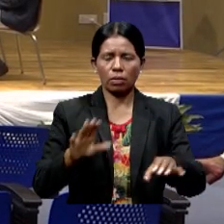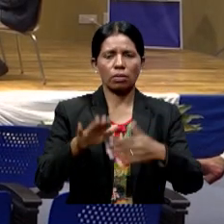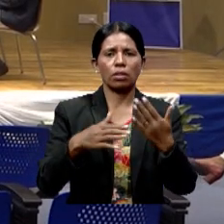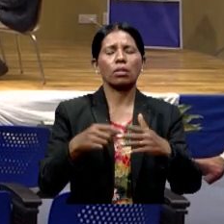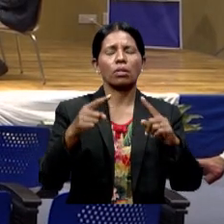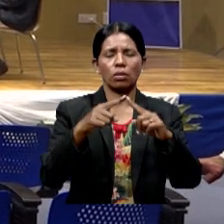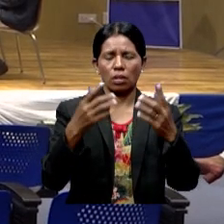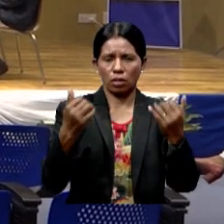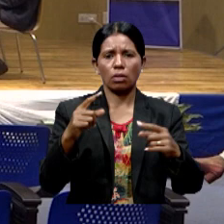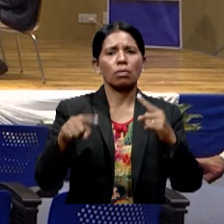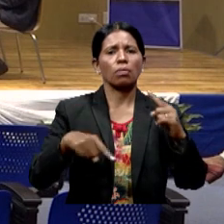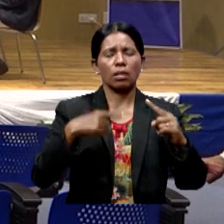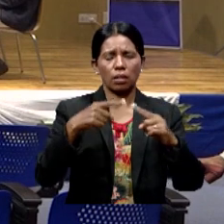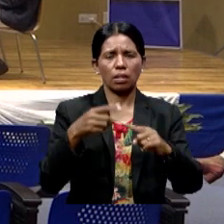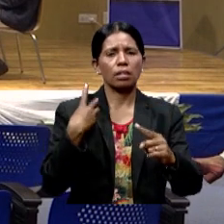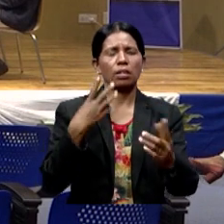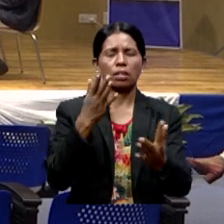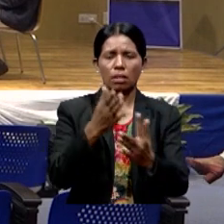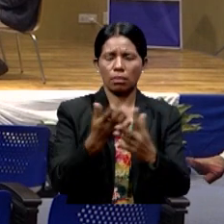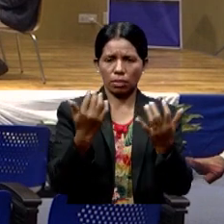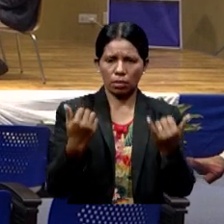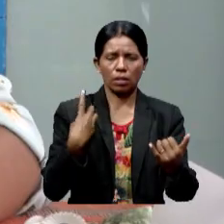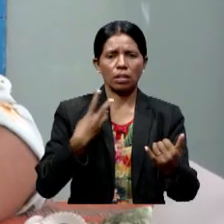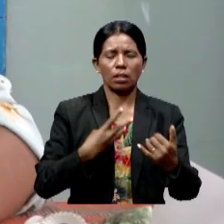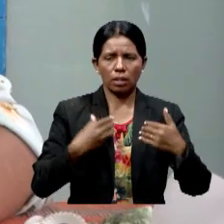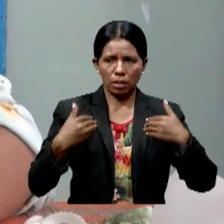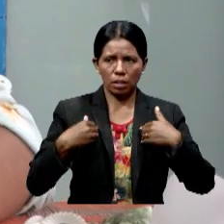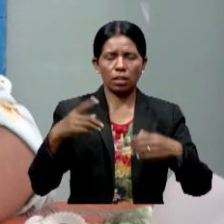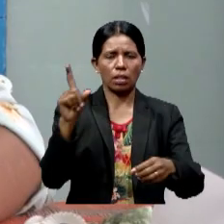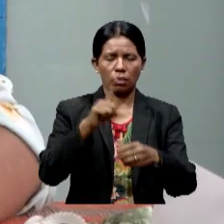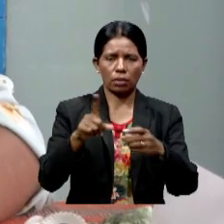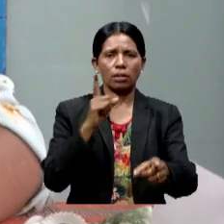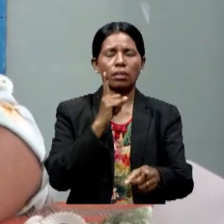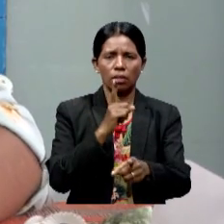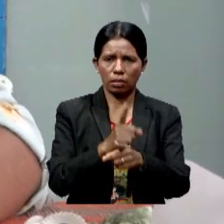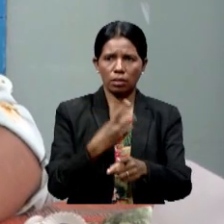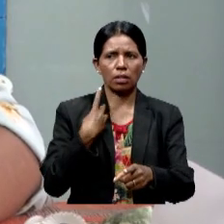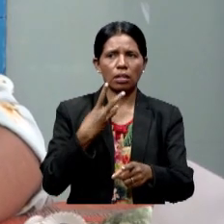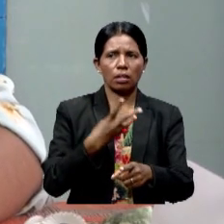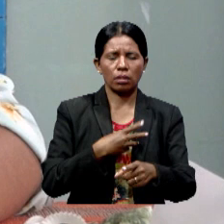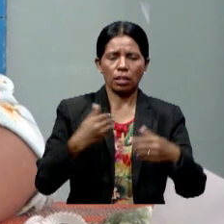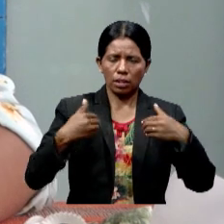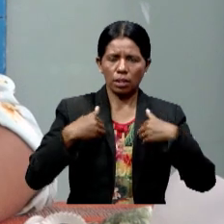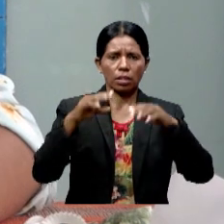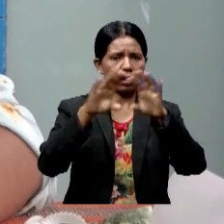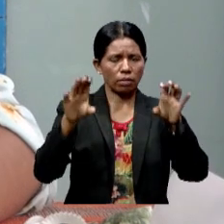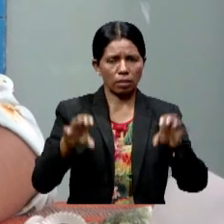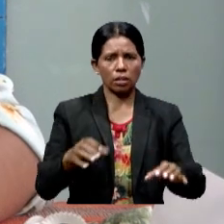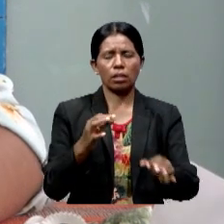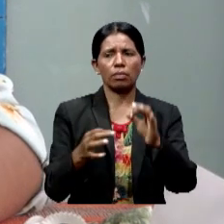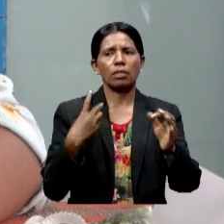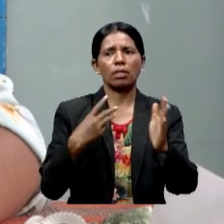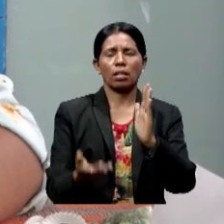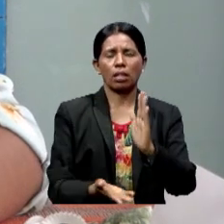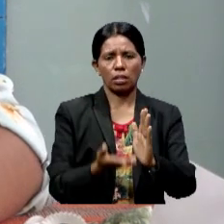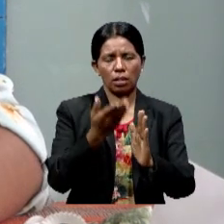sira ne se wen hire ita dera agora sem ita ya laboratório pre proprio ida no sem ita isu certificação mesmo ita hasa